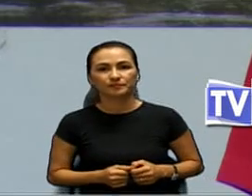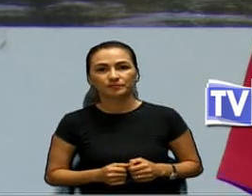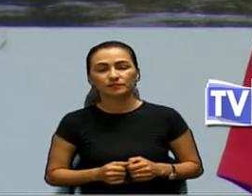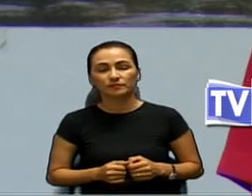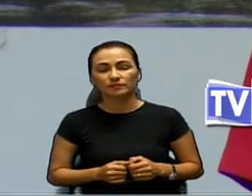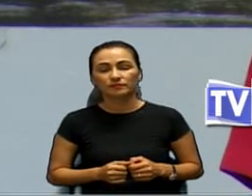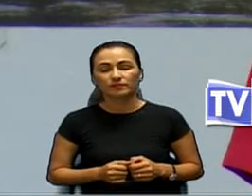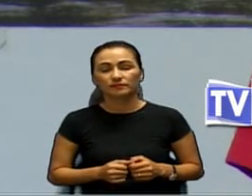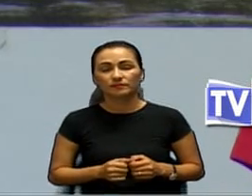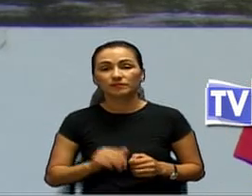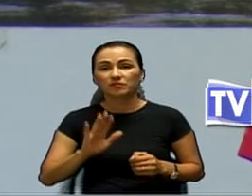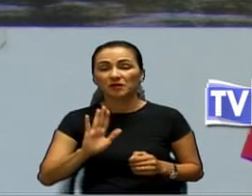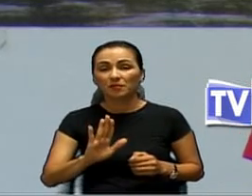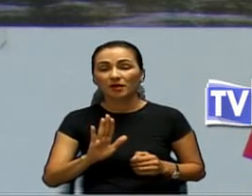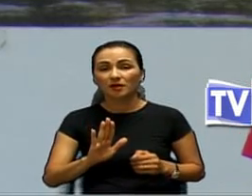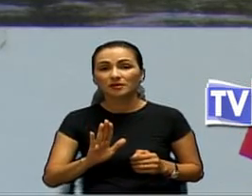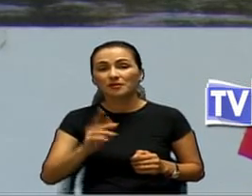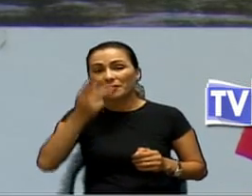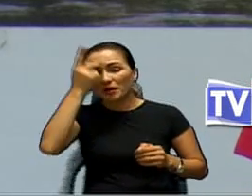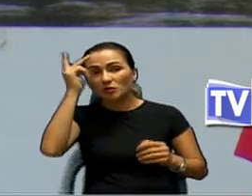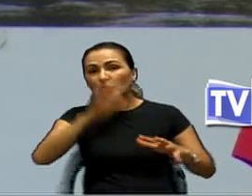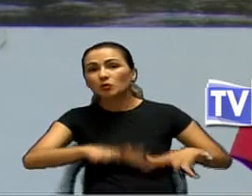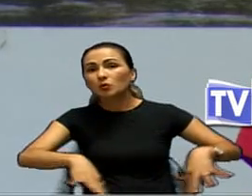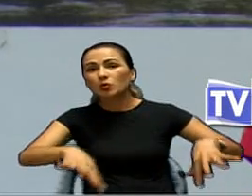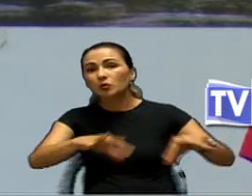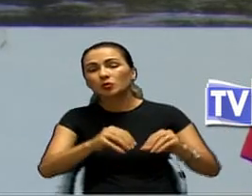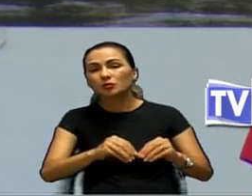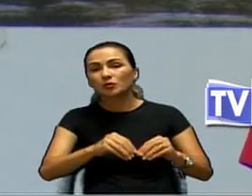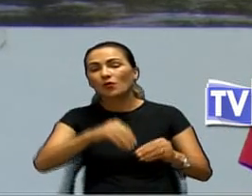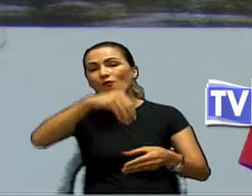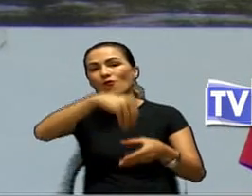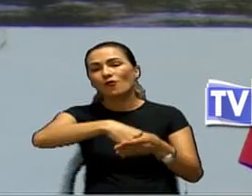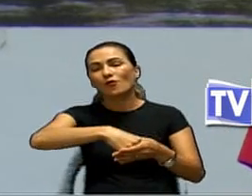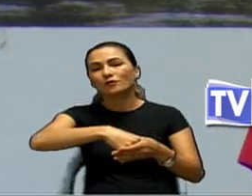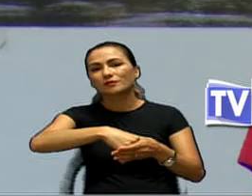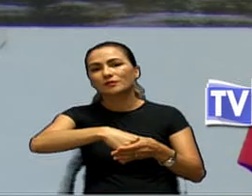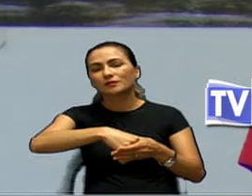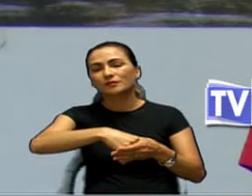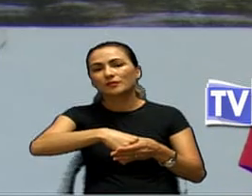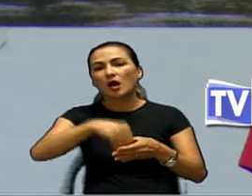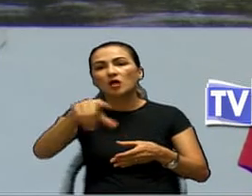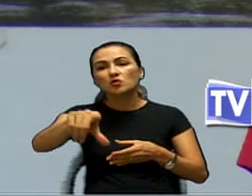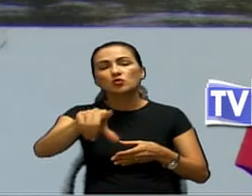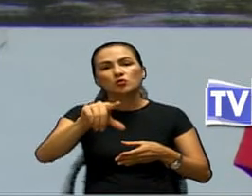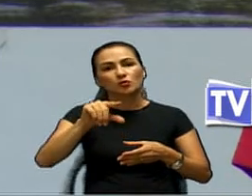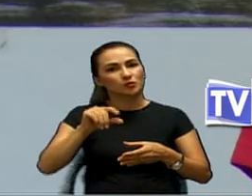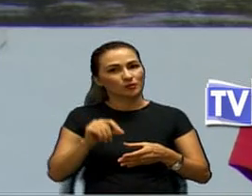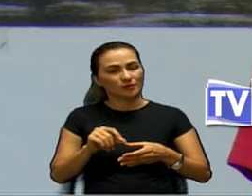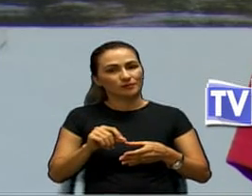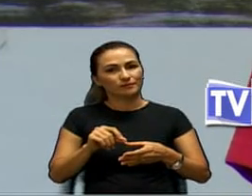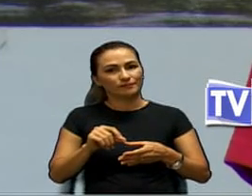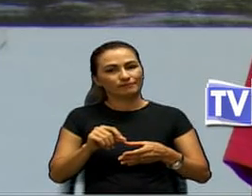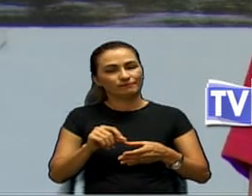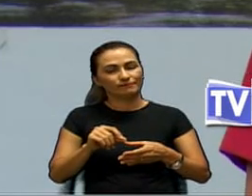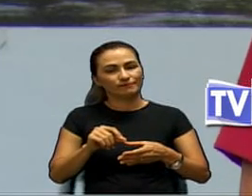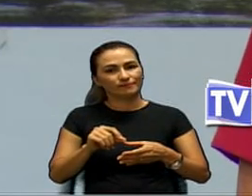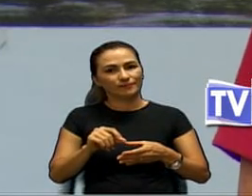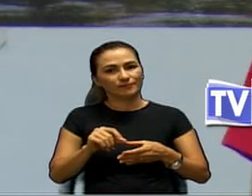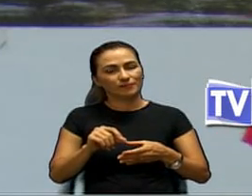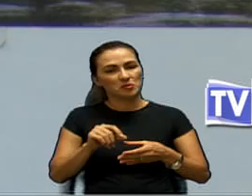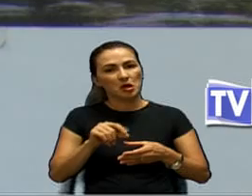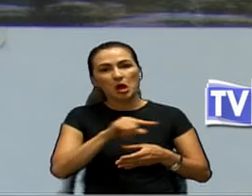povo, é quem irá dar a merecida nota ao referido